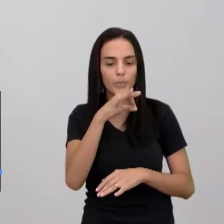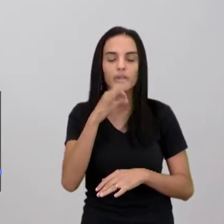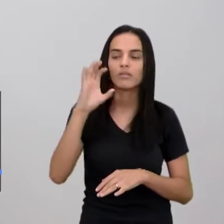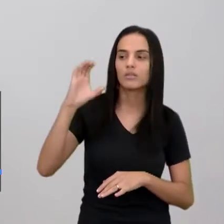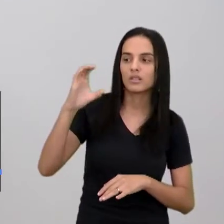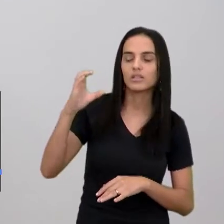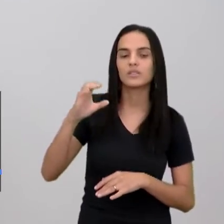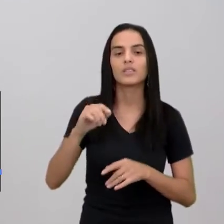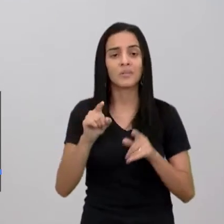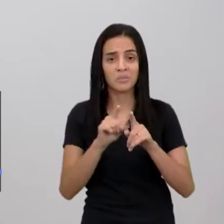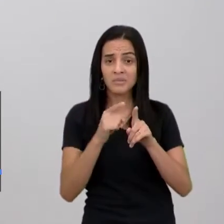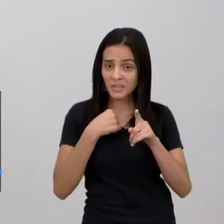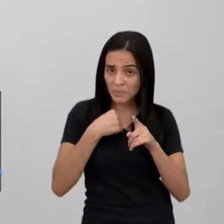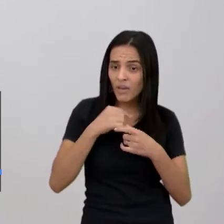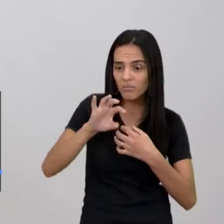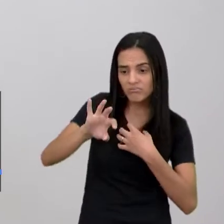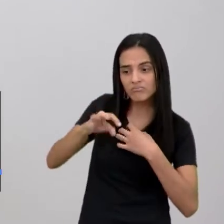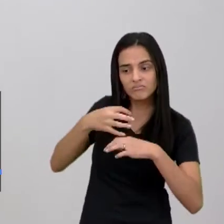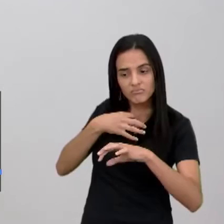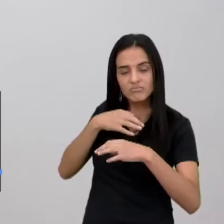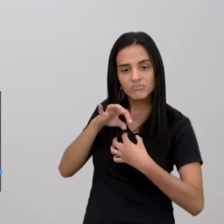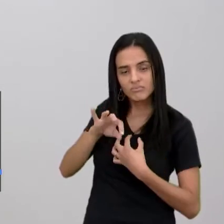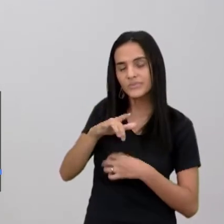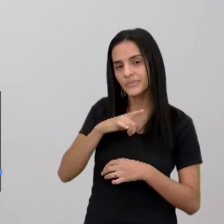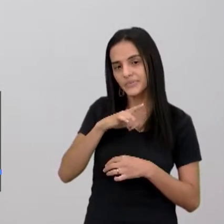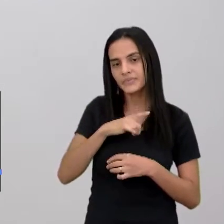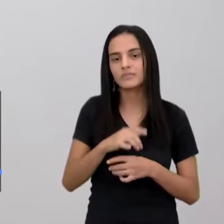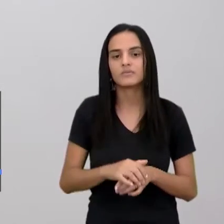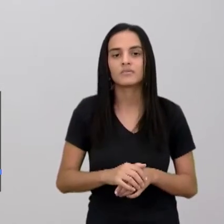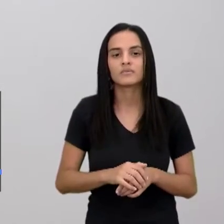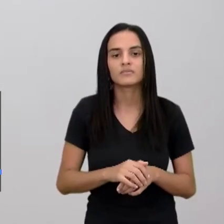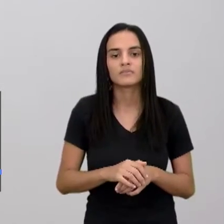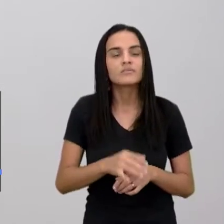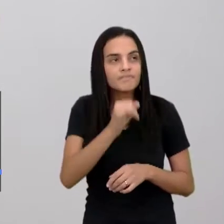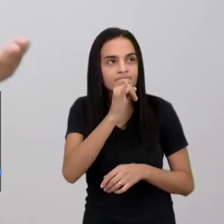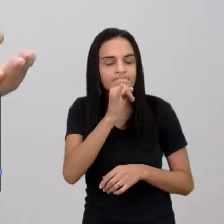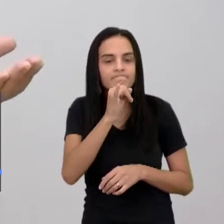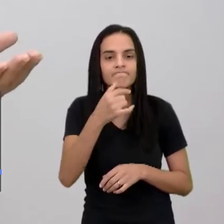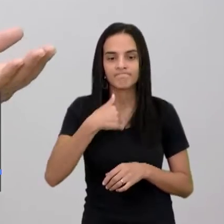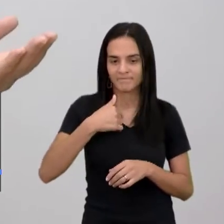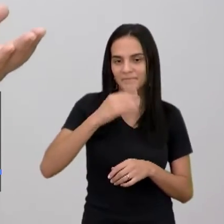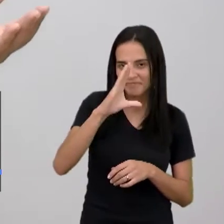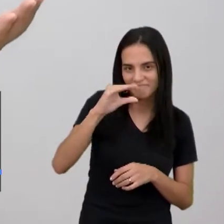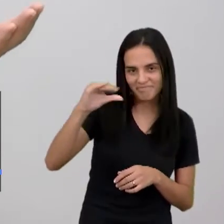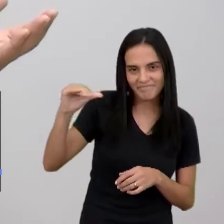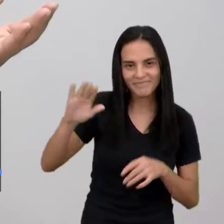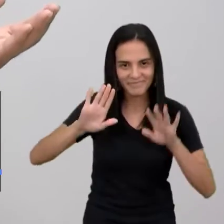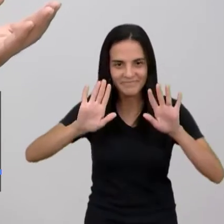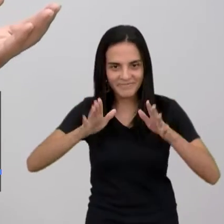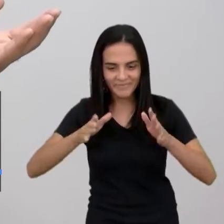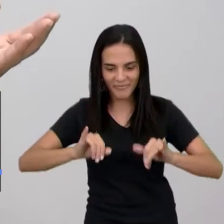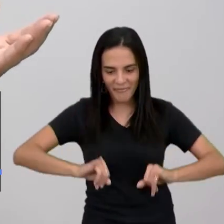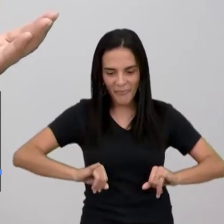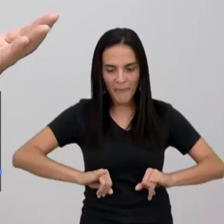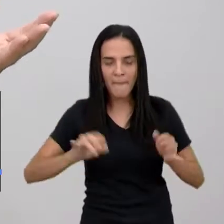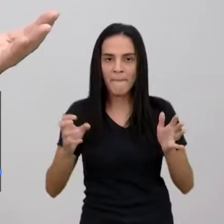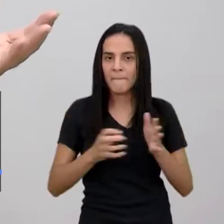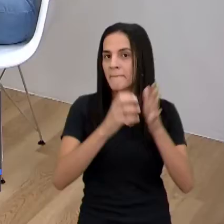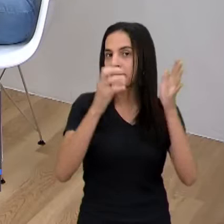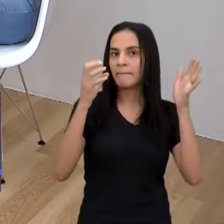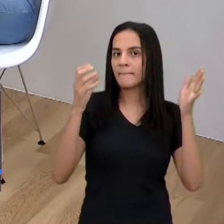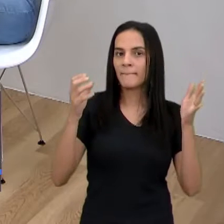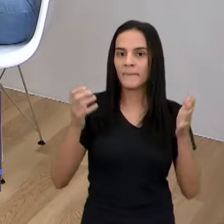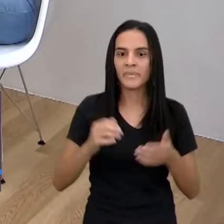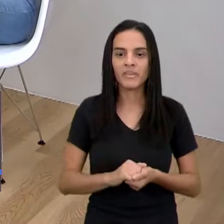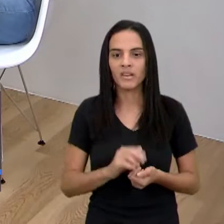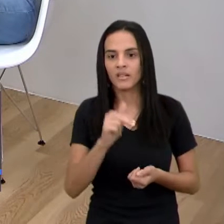científico, eu também me coloco no lugar dessas pessoas. Já pensou? Quando a gente viaja, a gente já sofre um certo impacto? Exato,